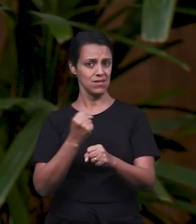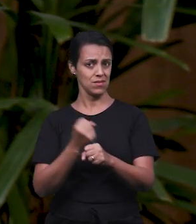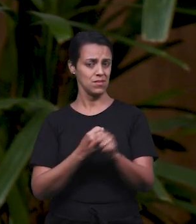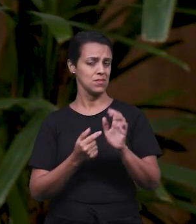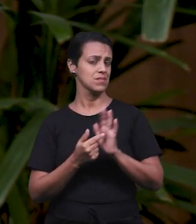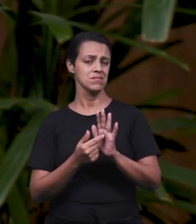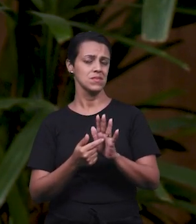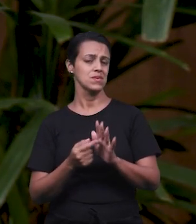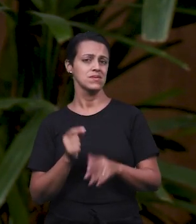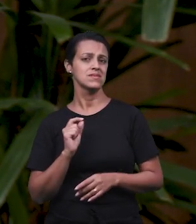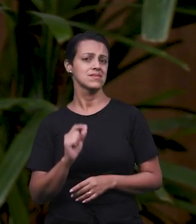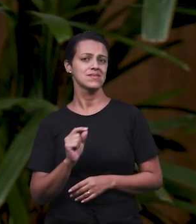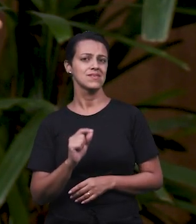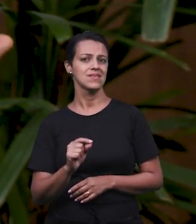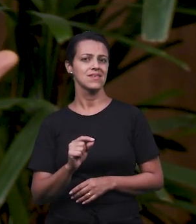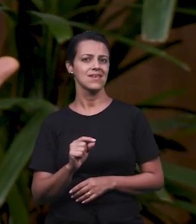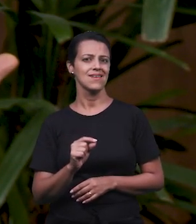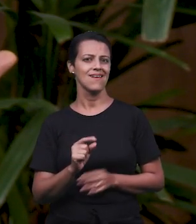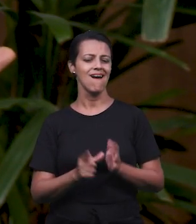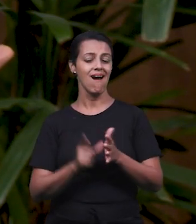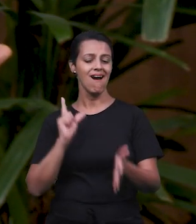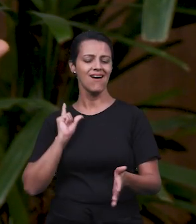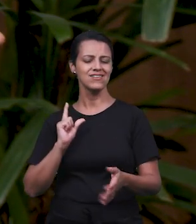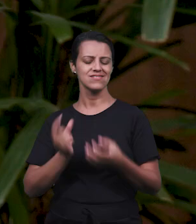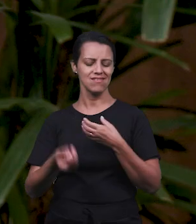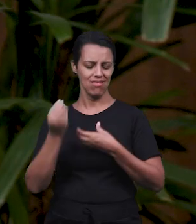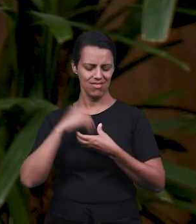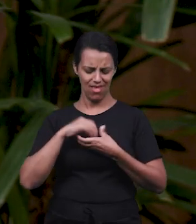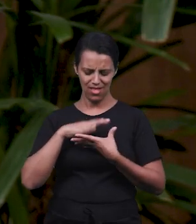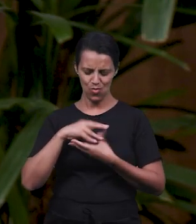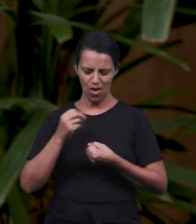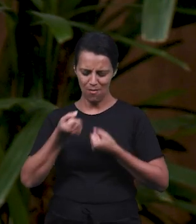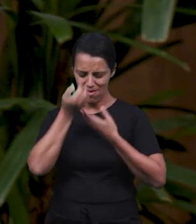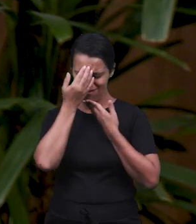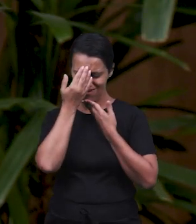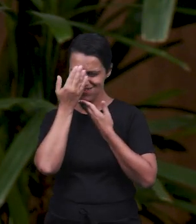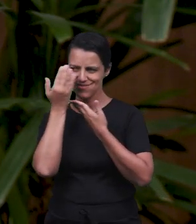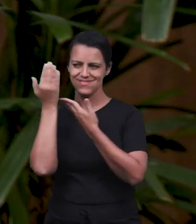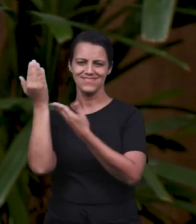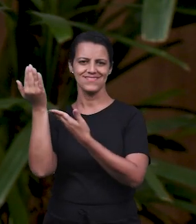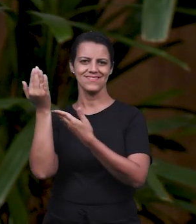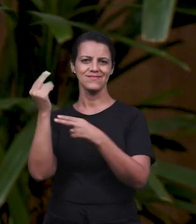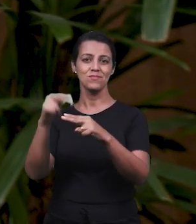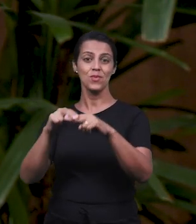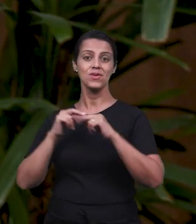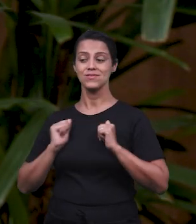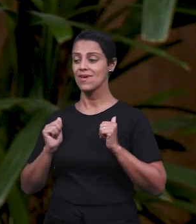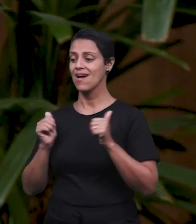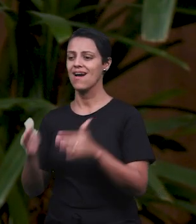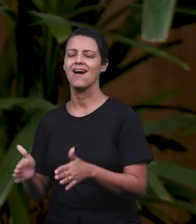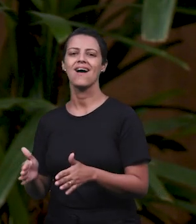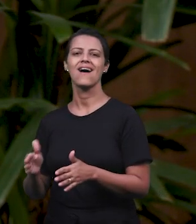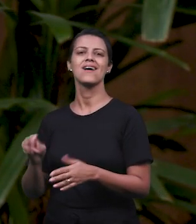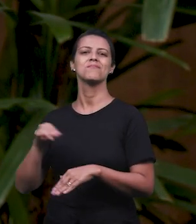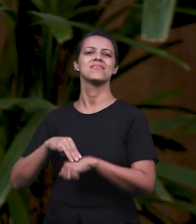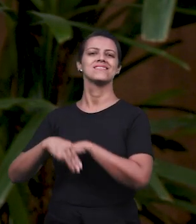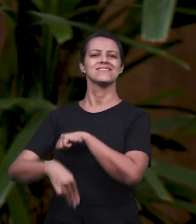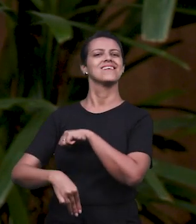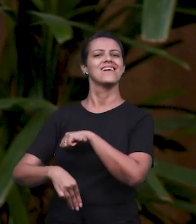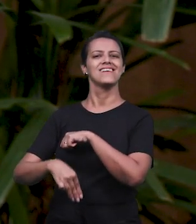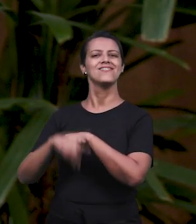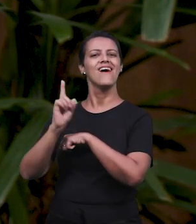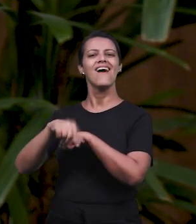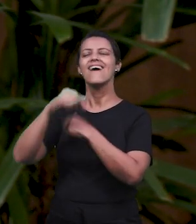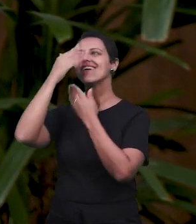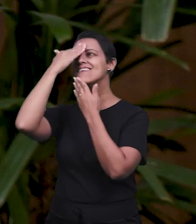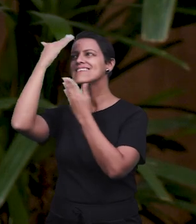resultado de uma expressão de gratidão, né? Nós exercemos ministério por gratidão, por aquilo que o Senhor